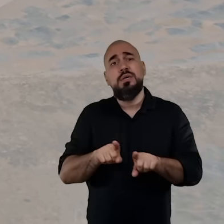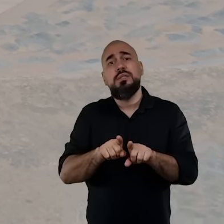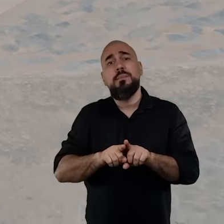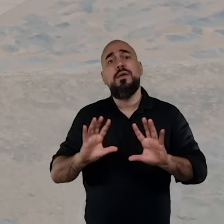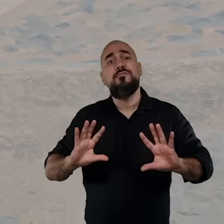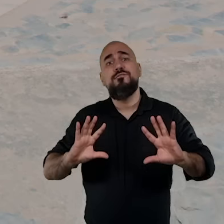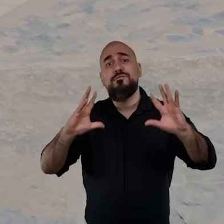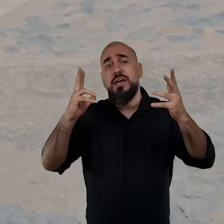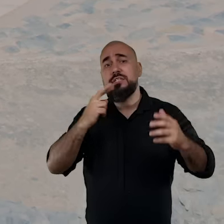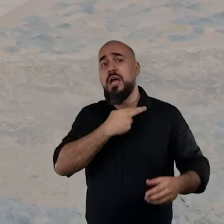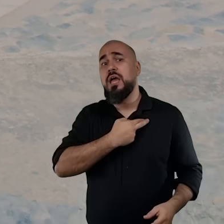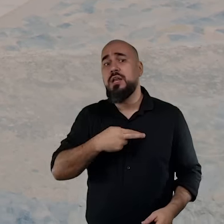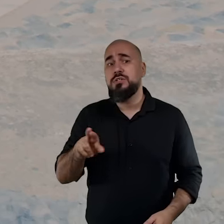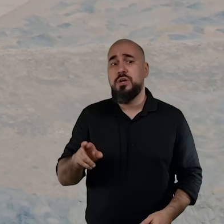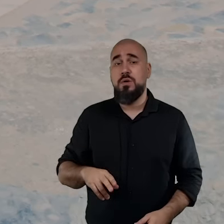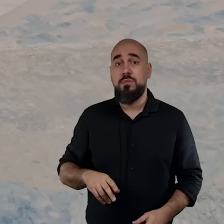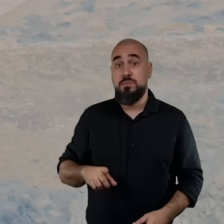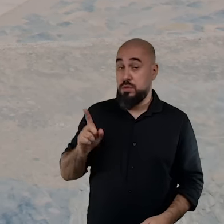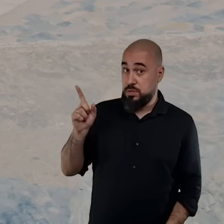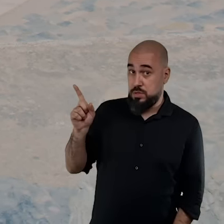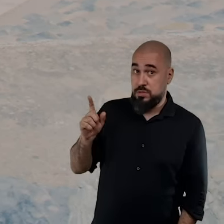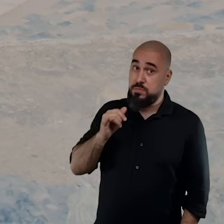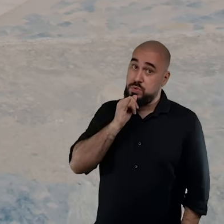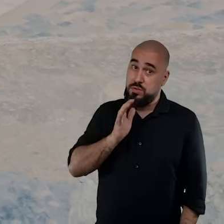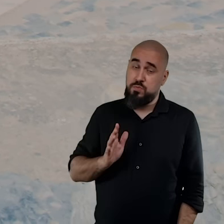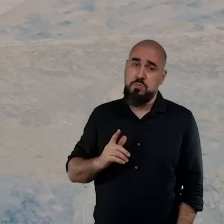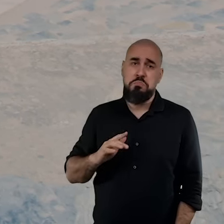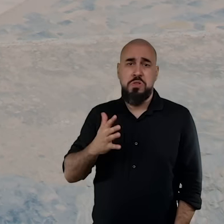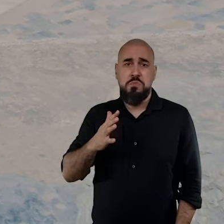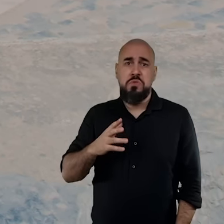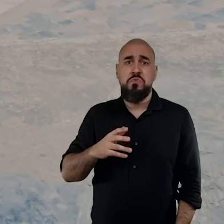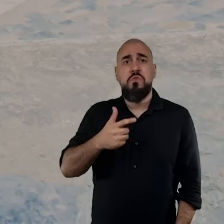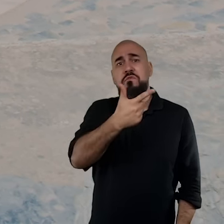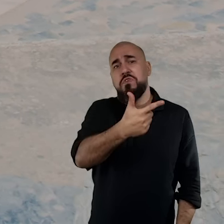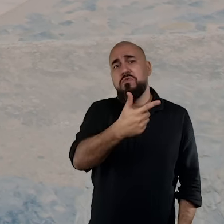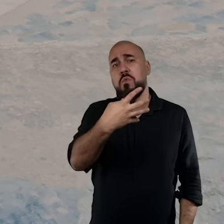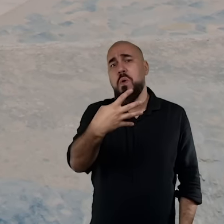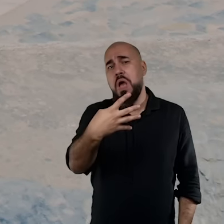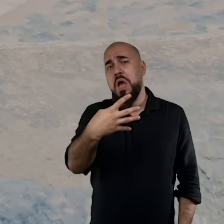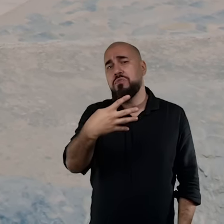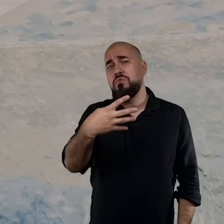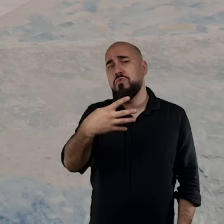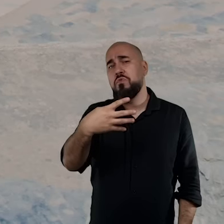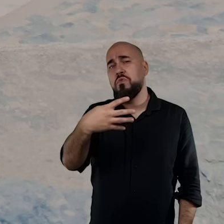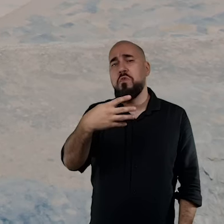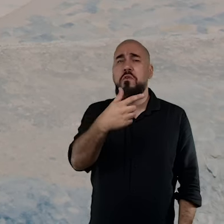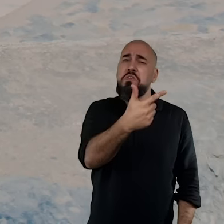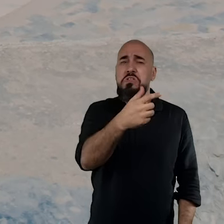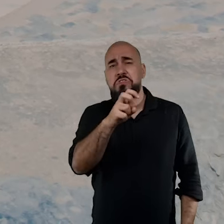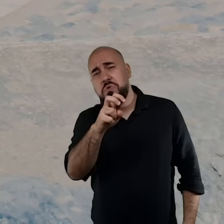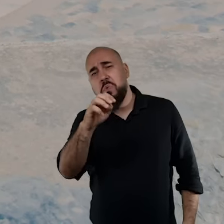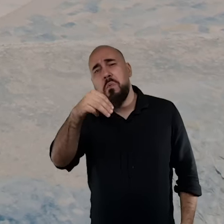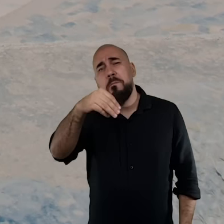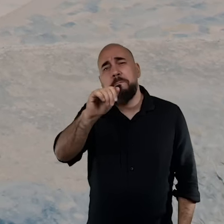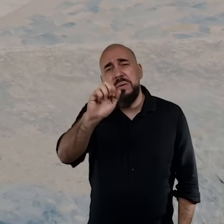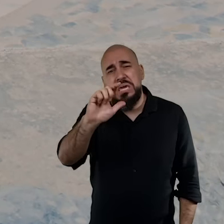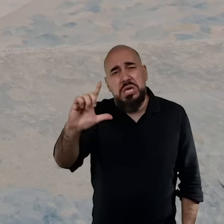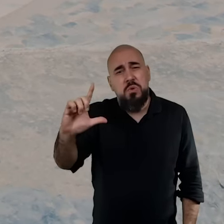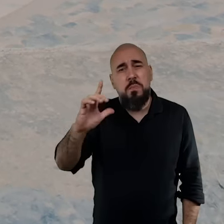para alguns festivais religiosos. Esse aqui, por exemplo, de Éfeso, tinha capacidade para 24 a 25